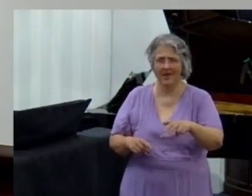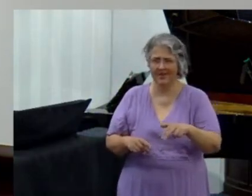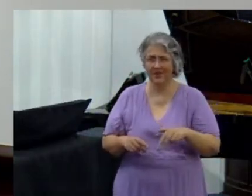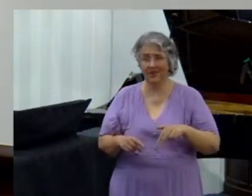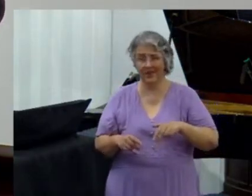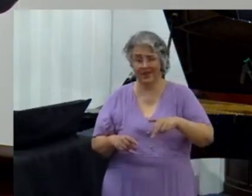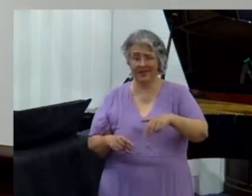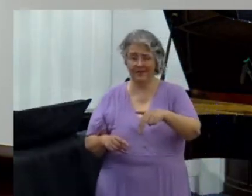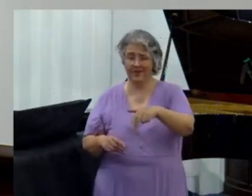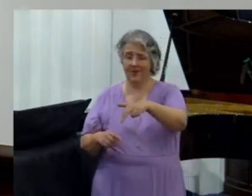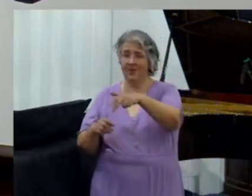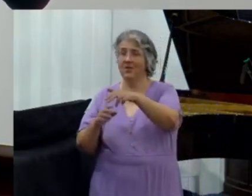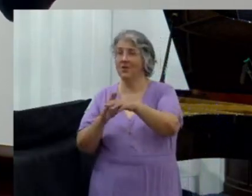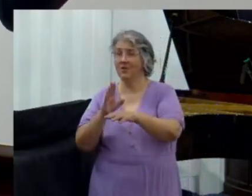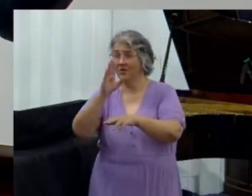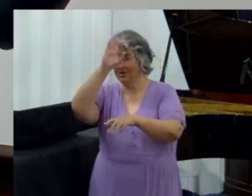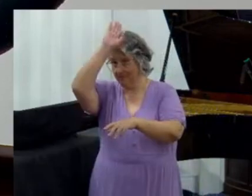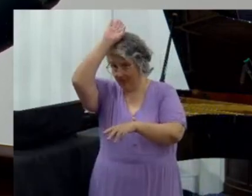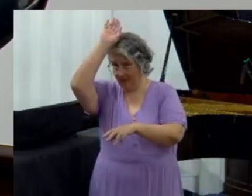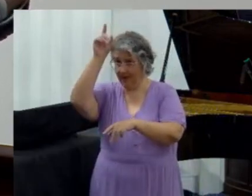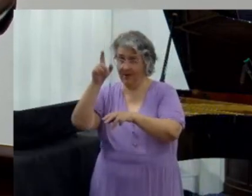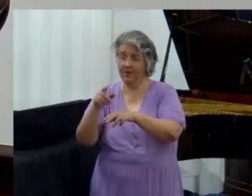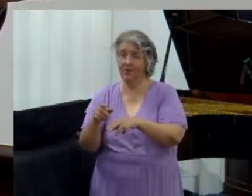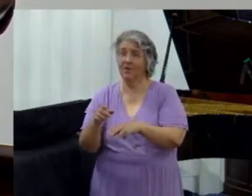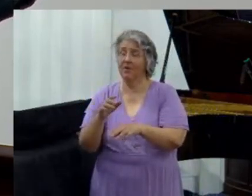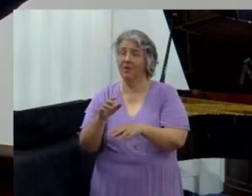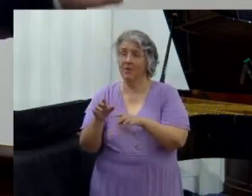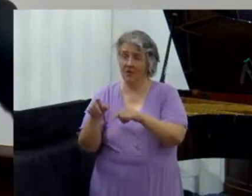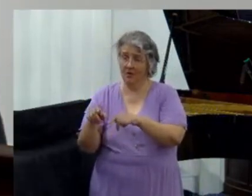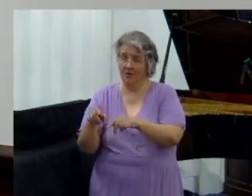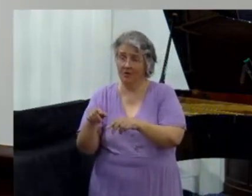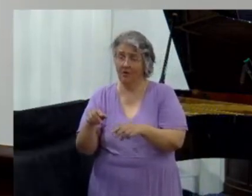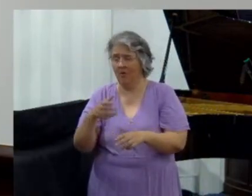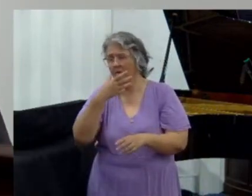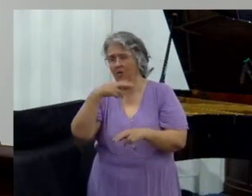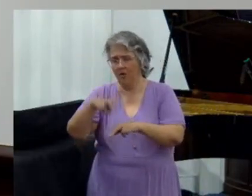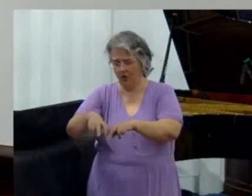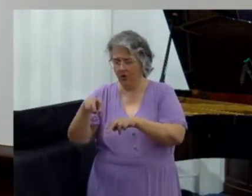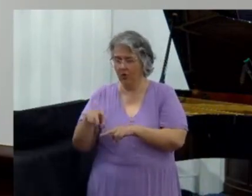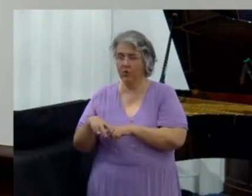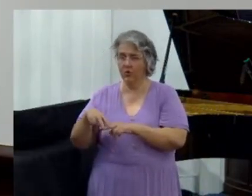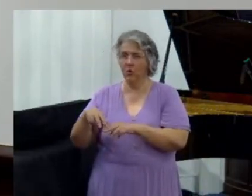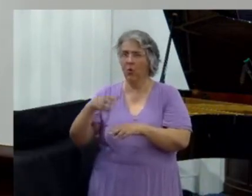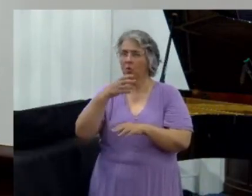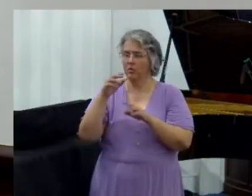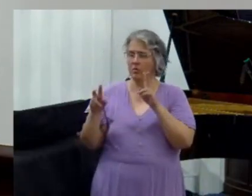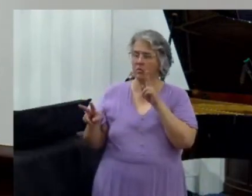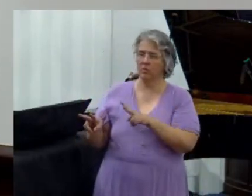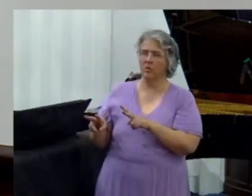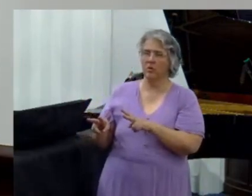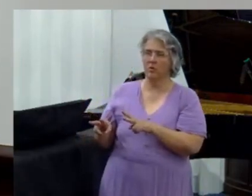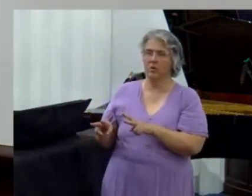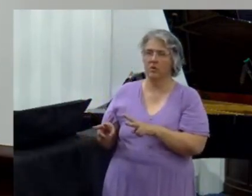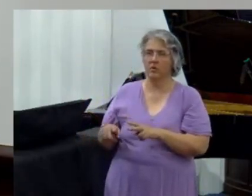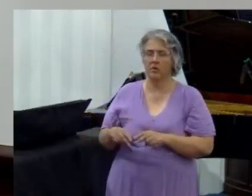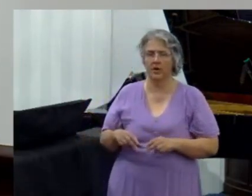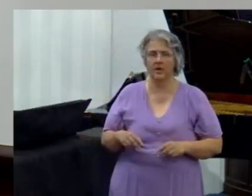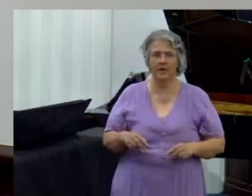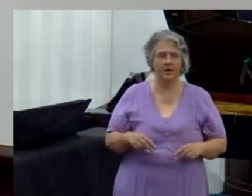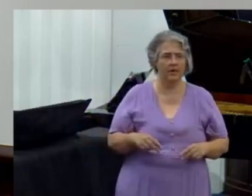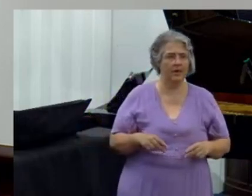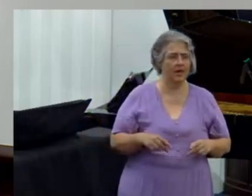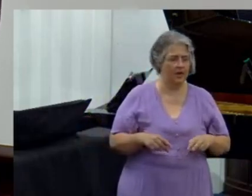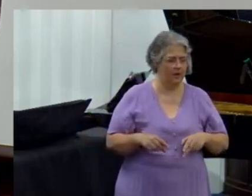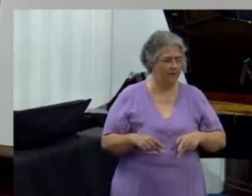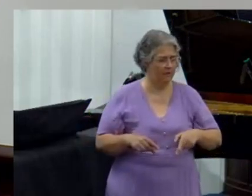de ele ir em direção ao trono, pelo menos aos olhos humanos, e então clamar o seu direito de reinar sobre os judeus, ele